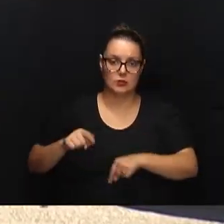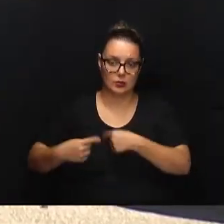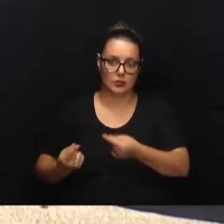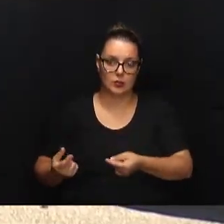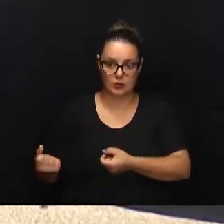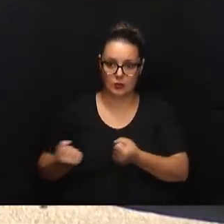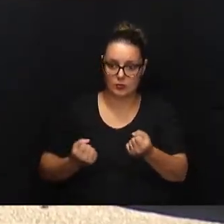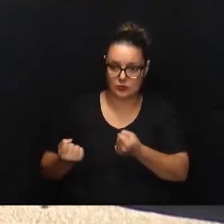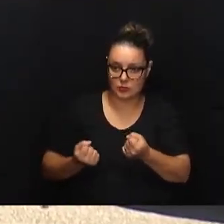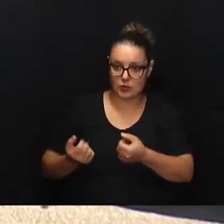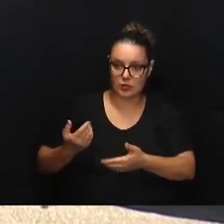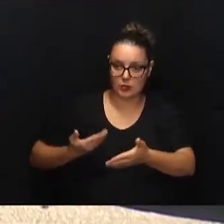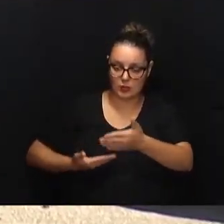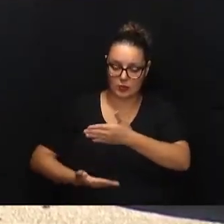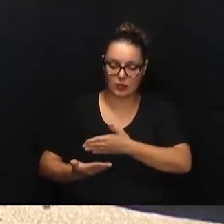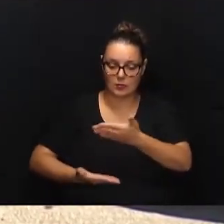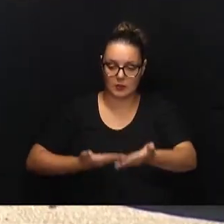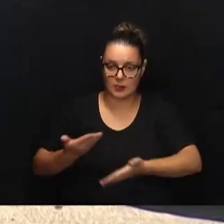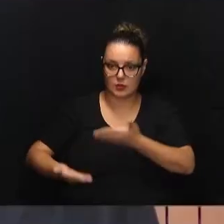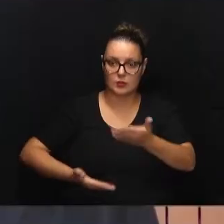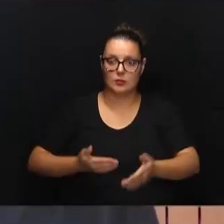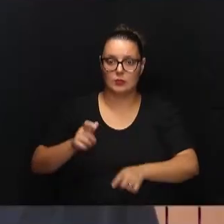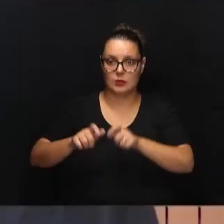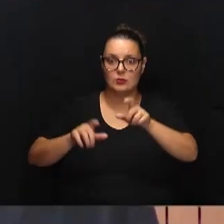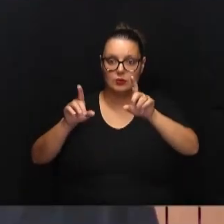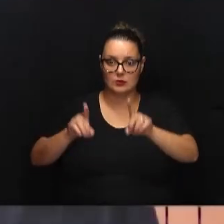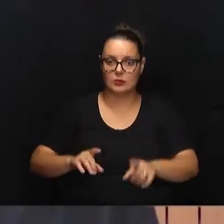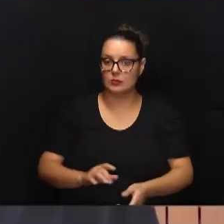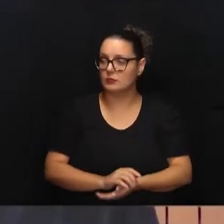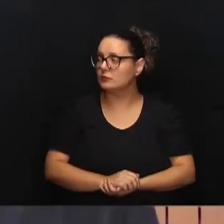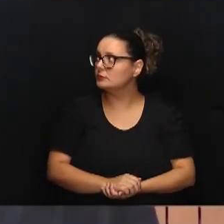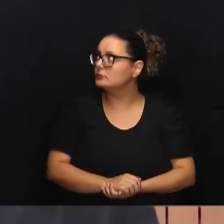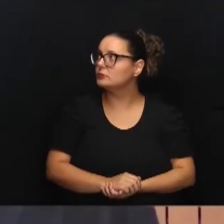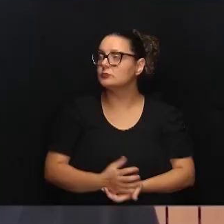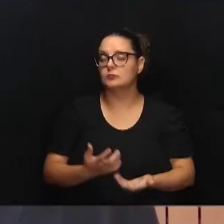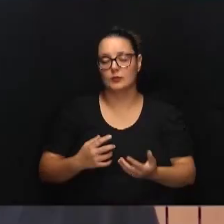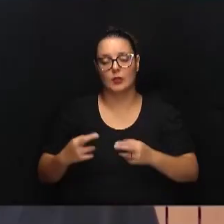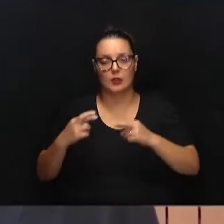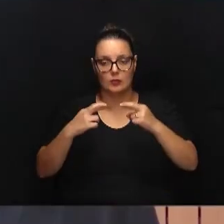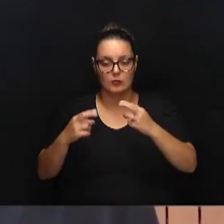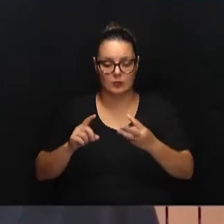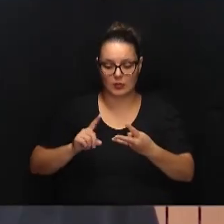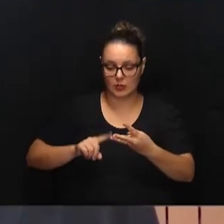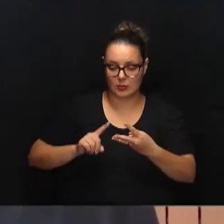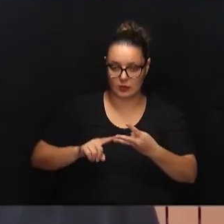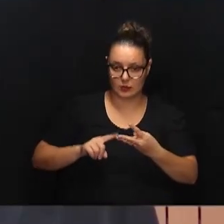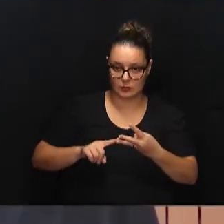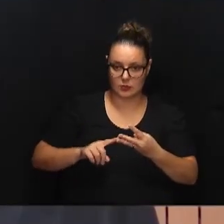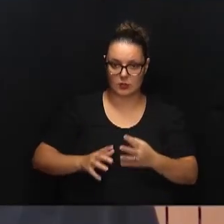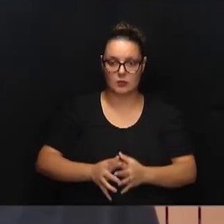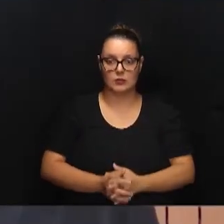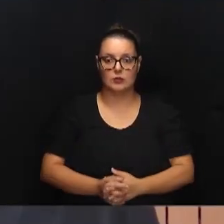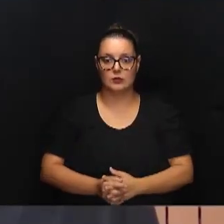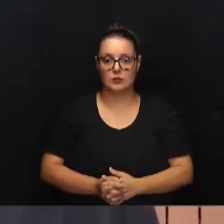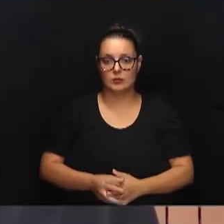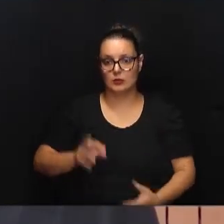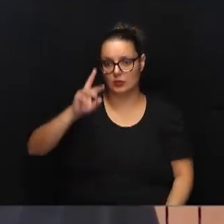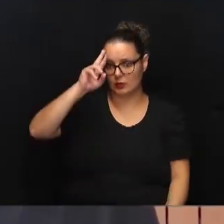que prestam serviço a pessoas com deficiência. Gostaria de fazer só uma observação aqui no terceiro, do senhor